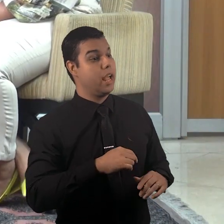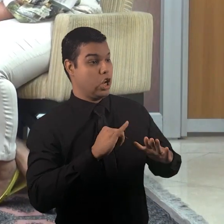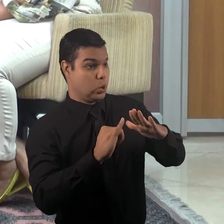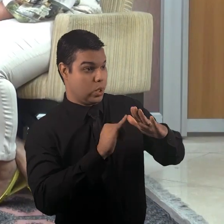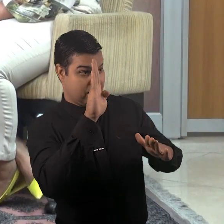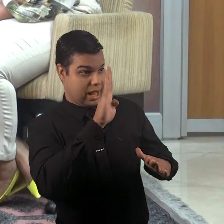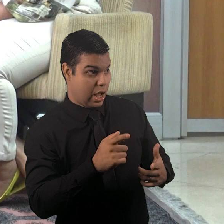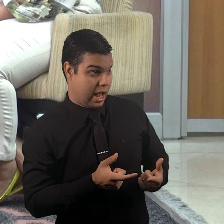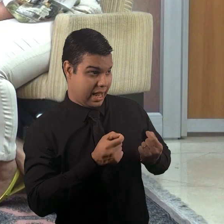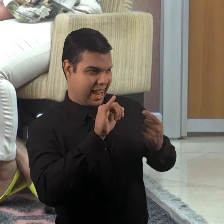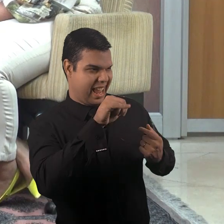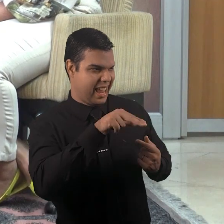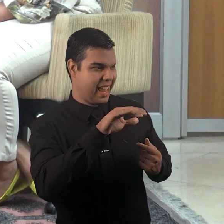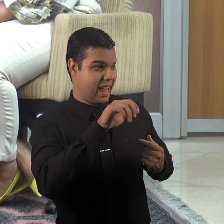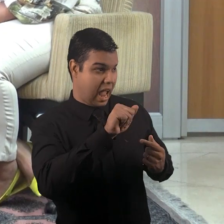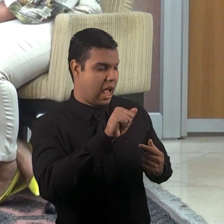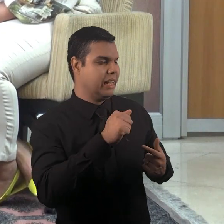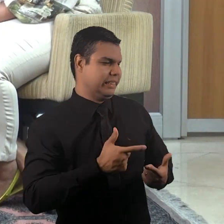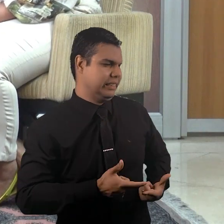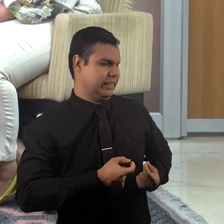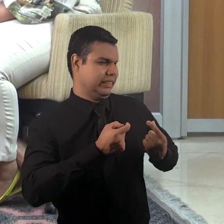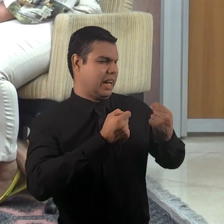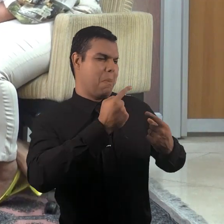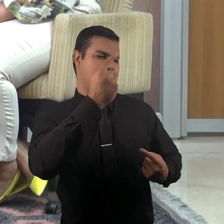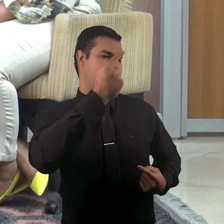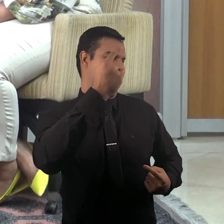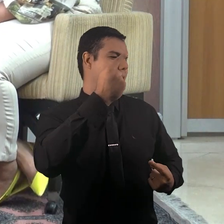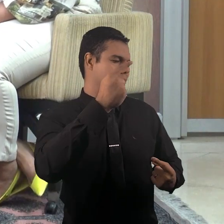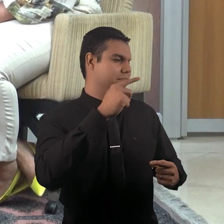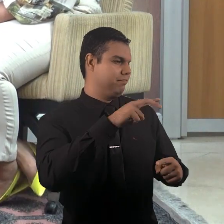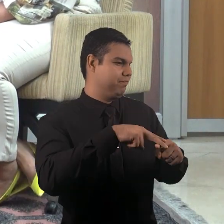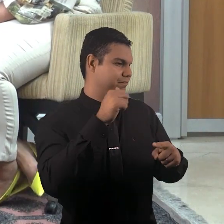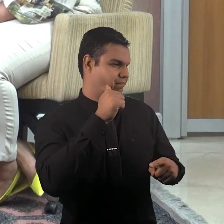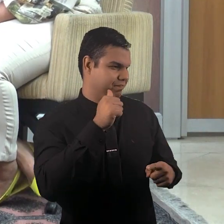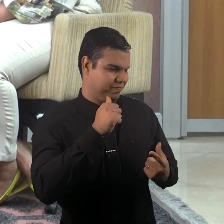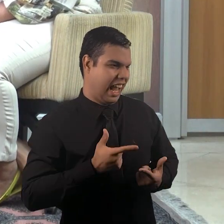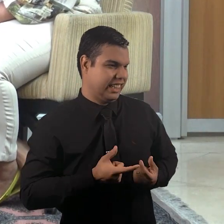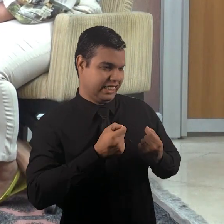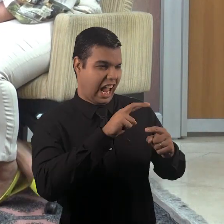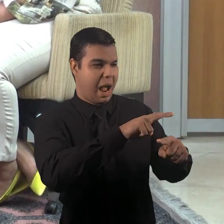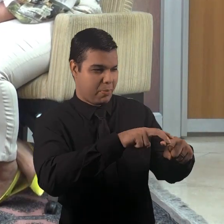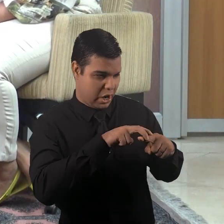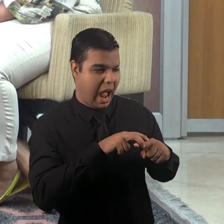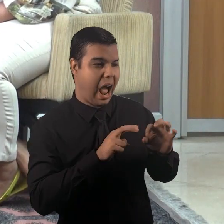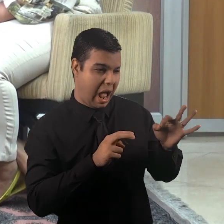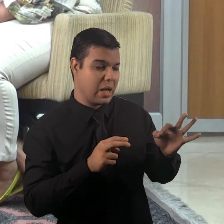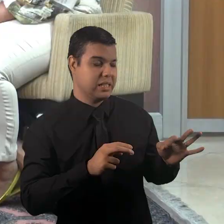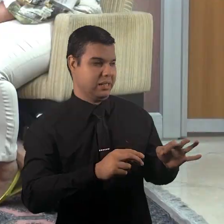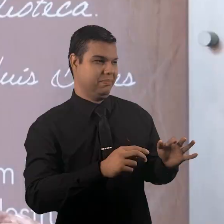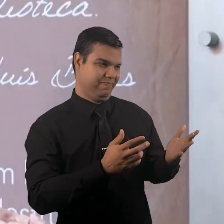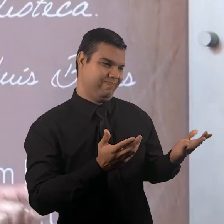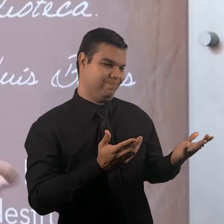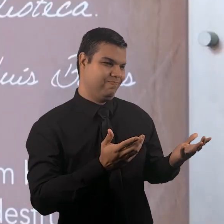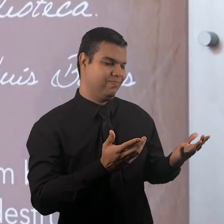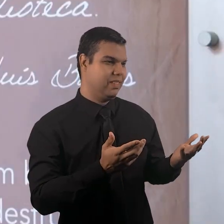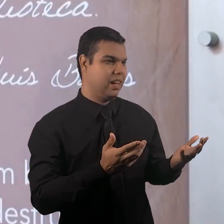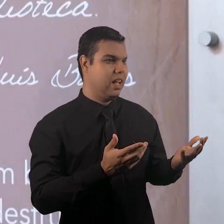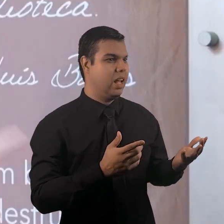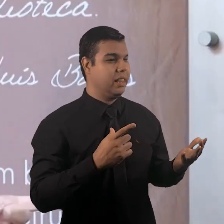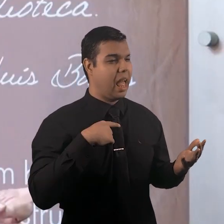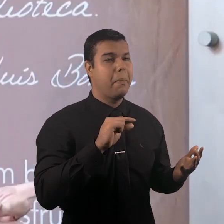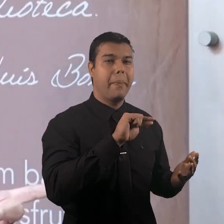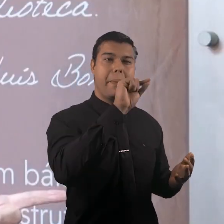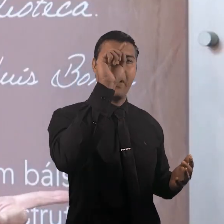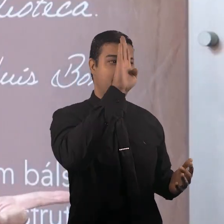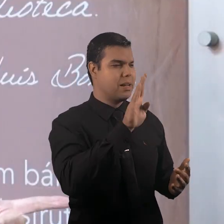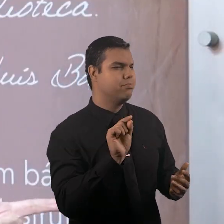o INCA, o câncer de mama é a primeira causa de morte pela doença na população feminina. Pela doença, pelo câncer, né? O câncer que mais mata a população feminina, em quase